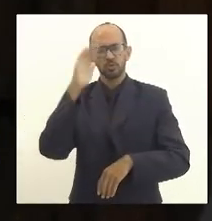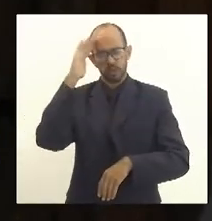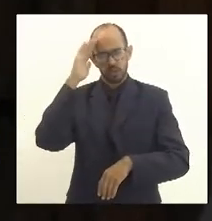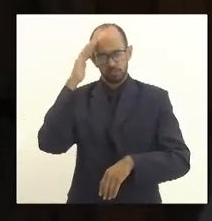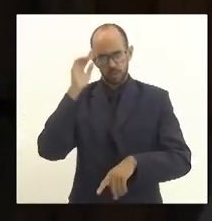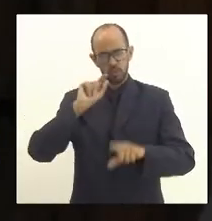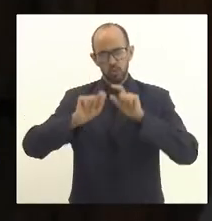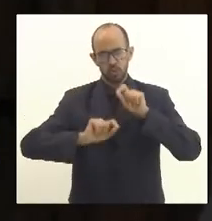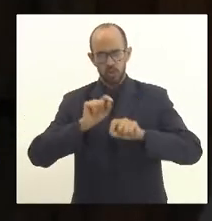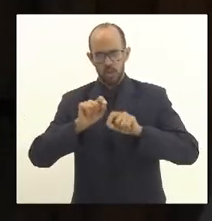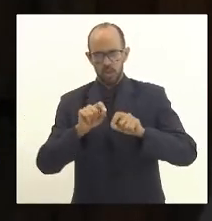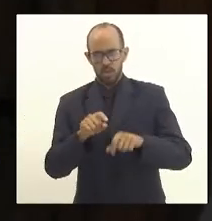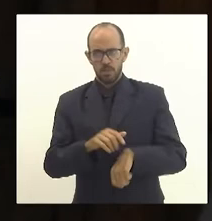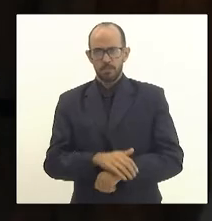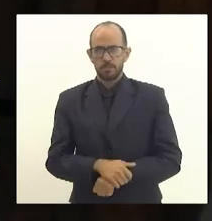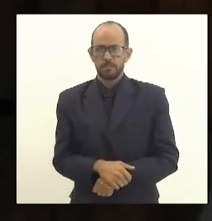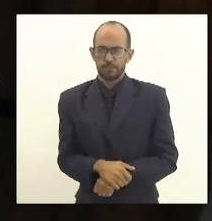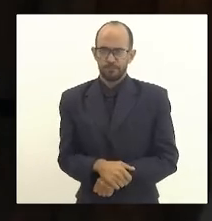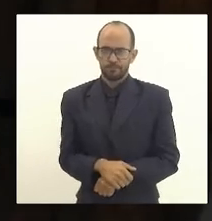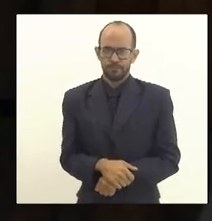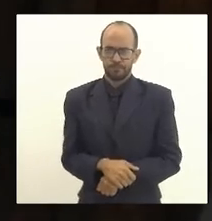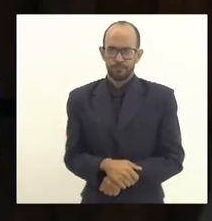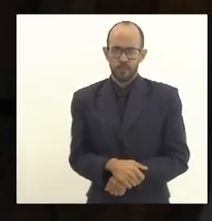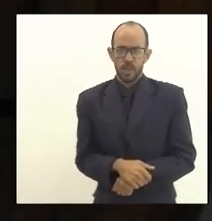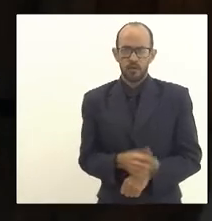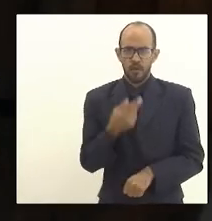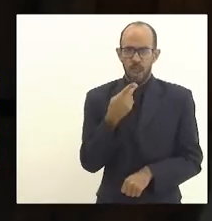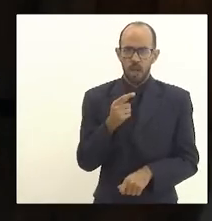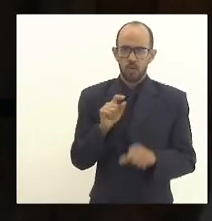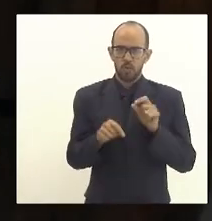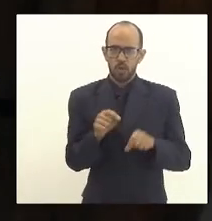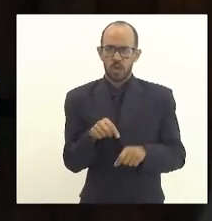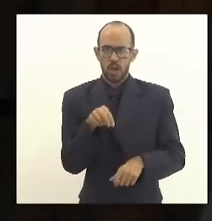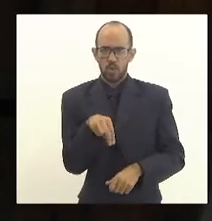5G. Né? Primeiro, comentar que a Nokia